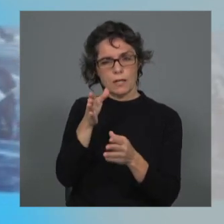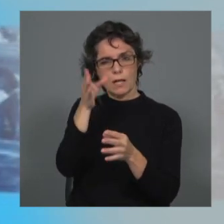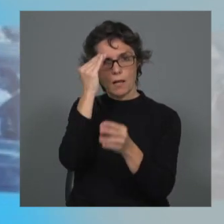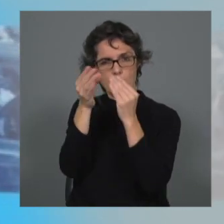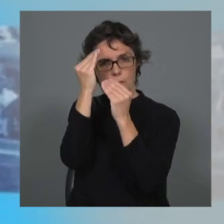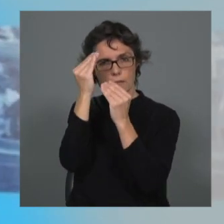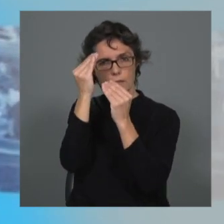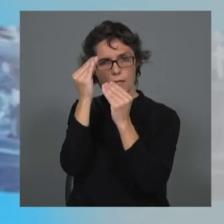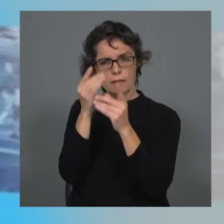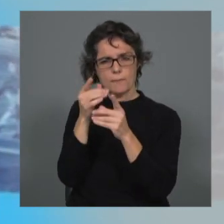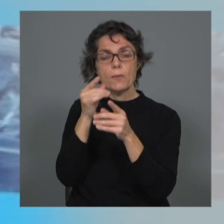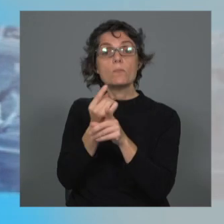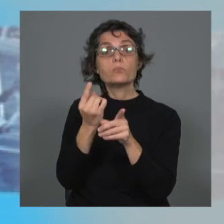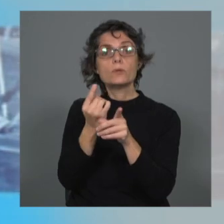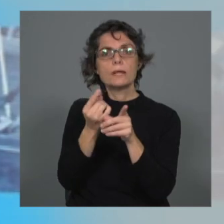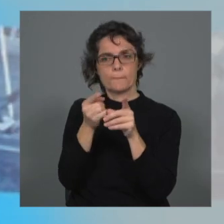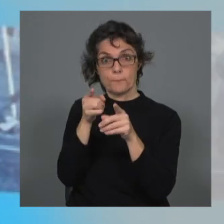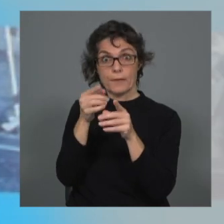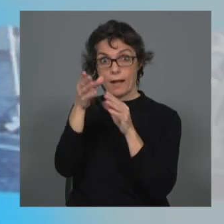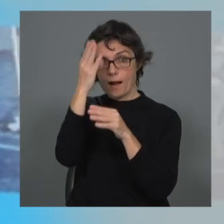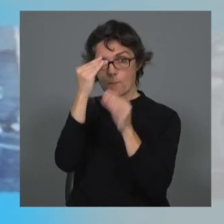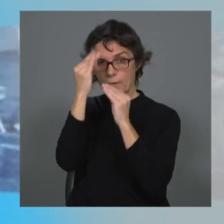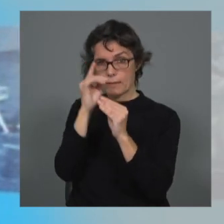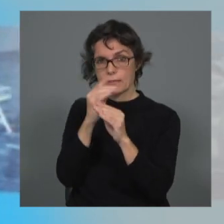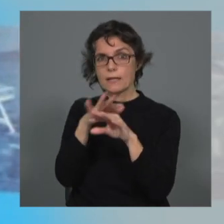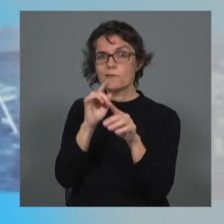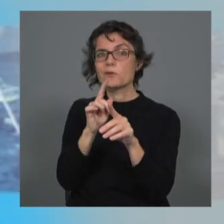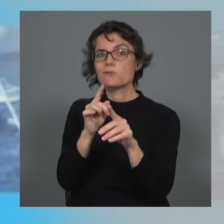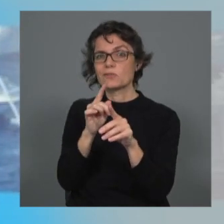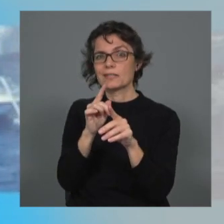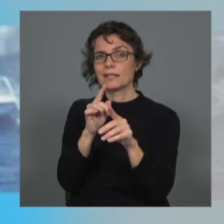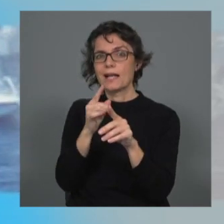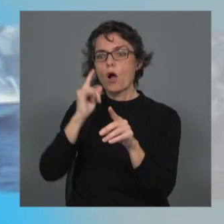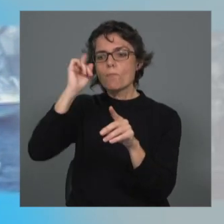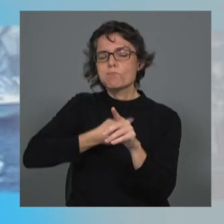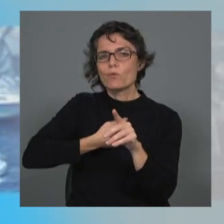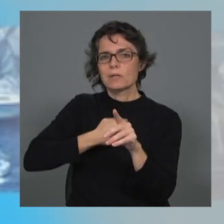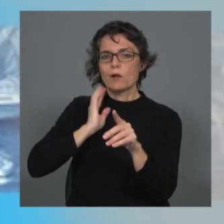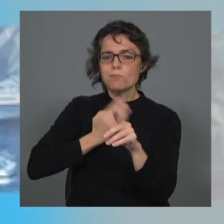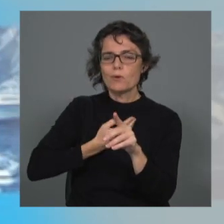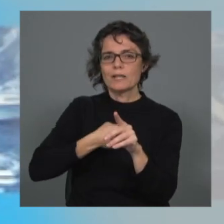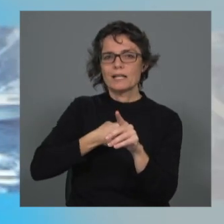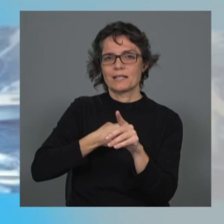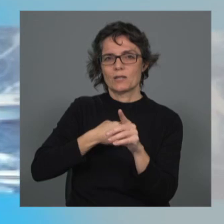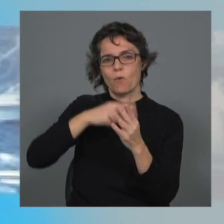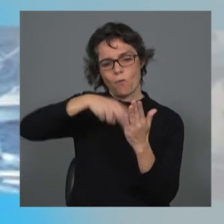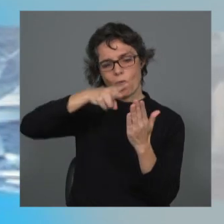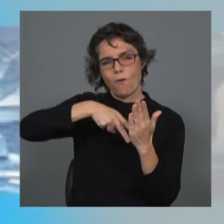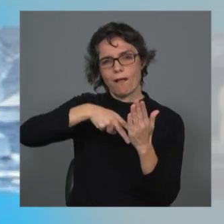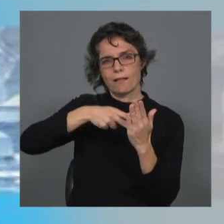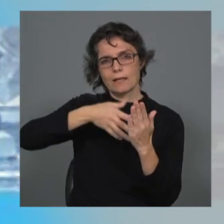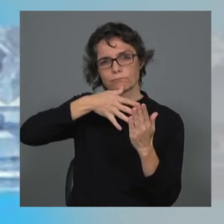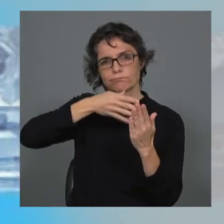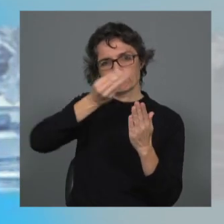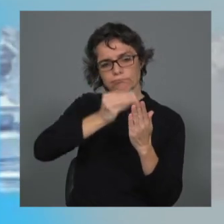A aprendizagem obriga-nos a ir a vários dos textos últimos do Papa Francisco, chamando